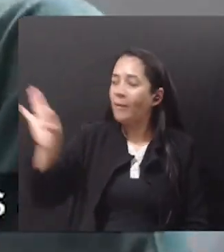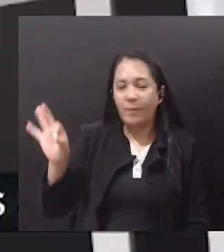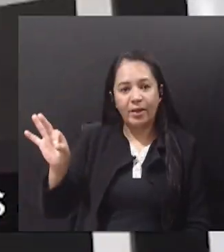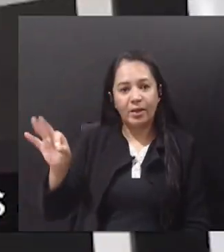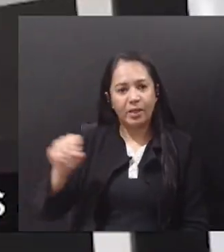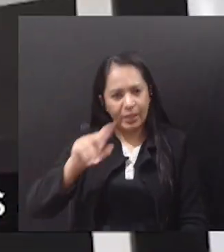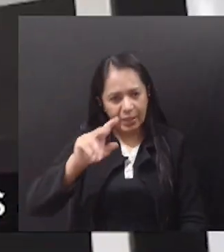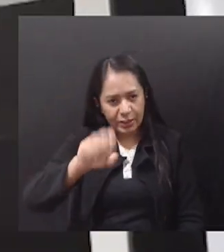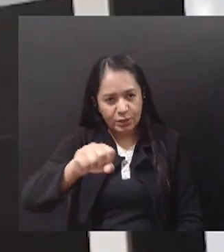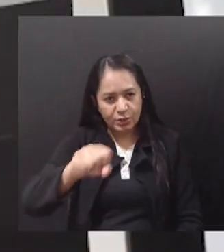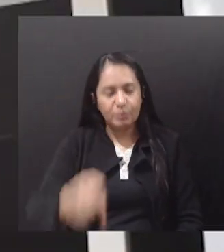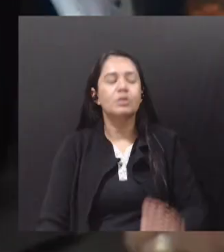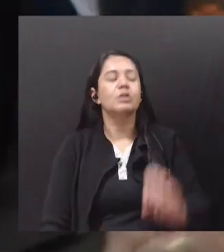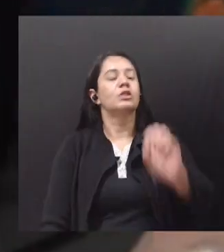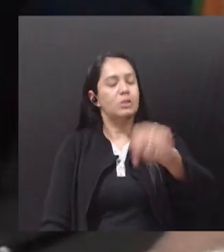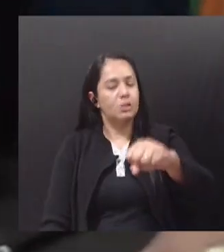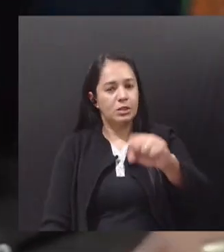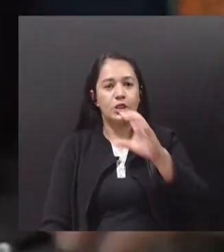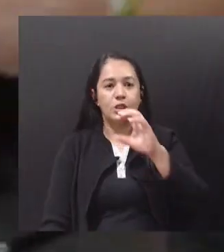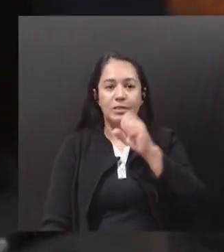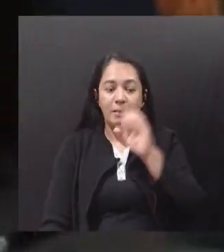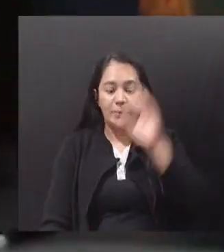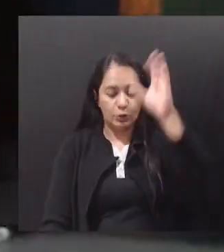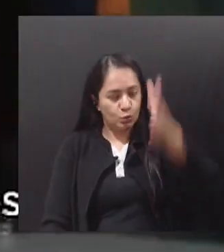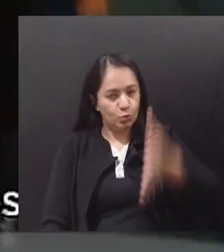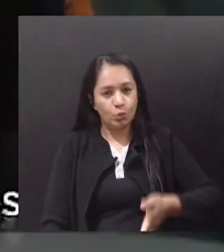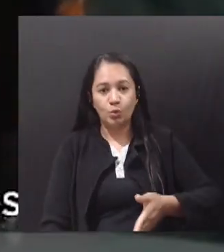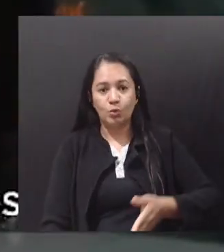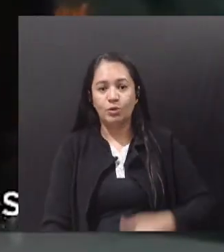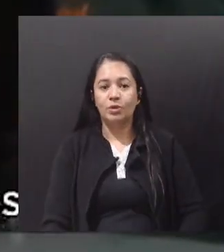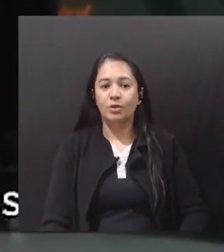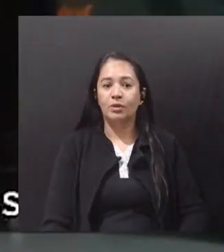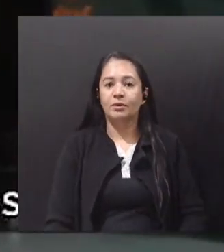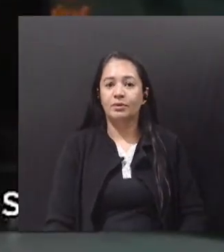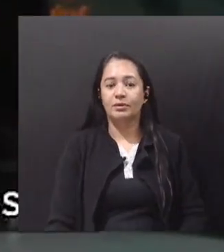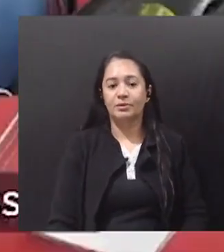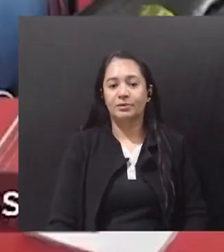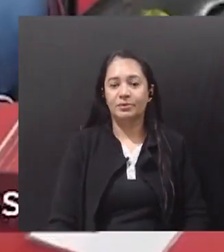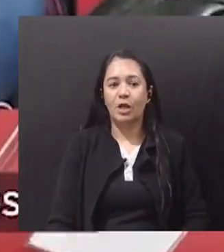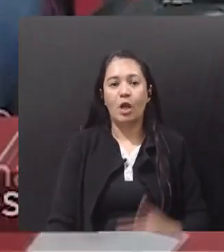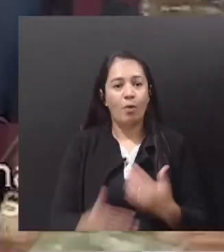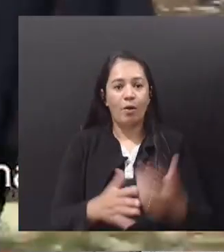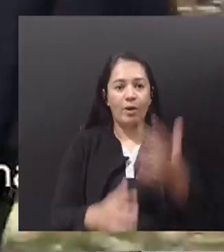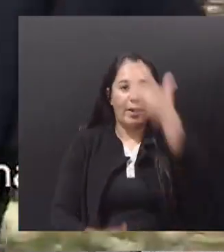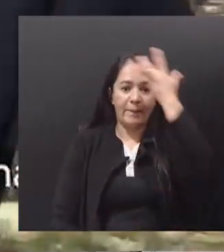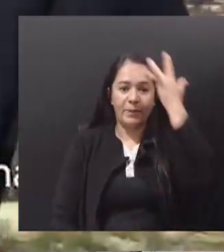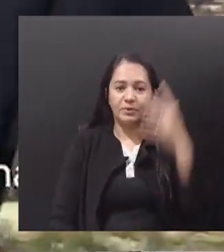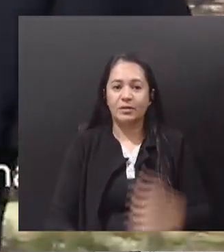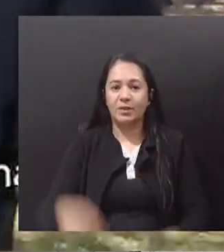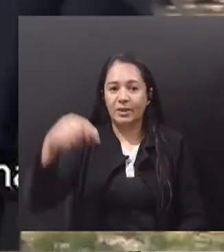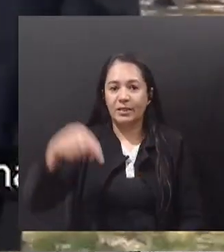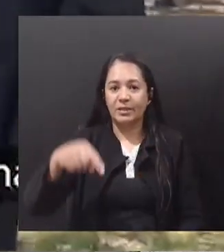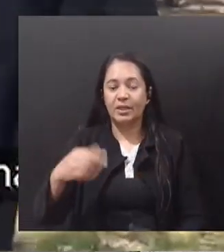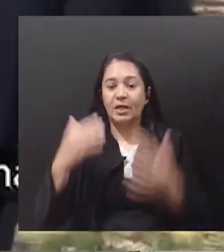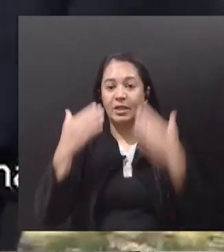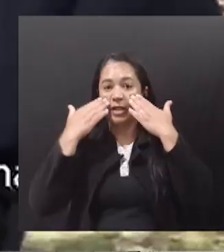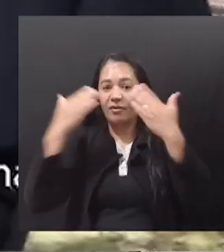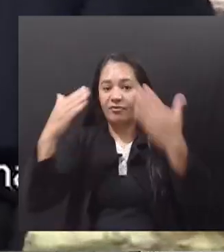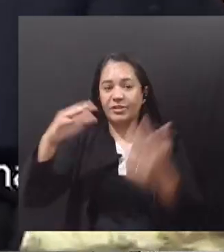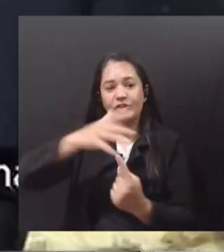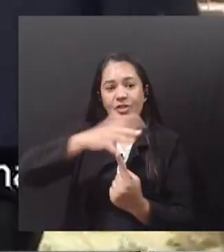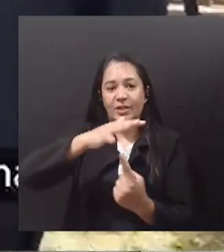isso? Isso, todos os sábados. Nós temos o varal fraterno todos os sábados. Qualquer pessoa. Aqui na sede mesmo? Sim, fica na praça, aqui do